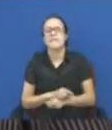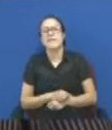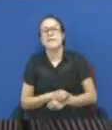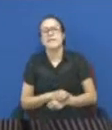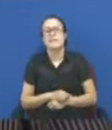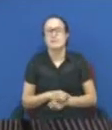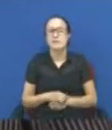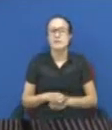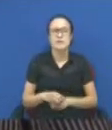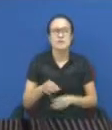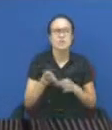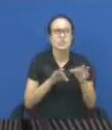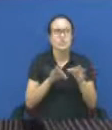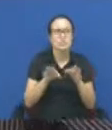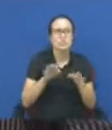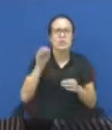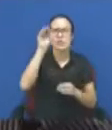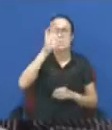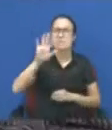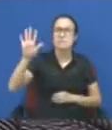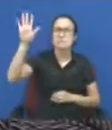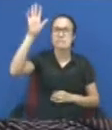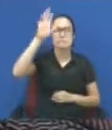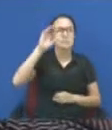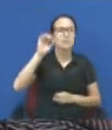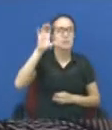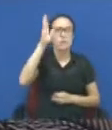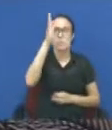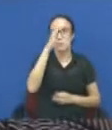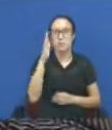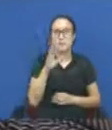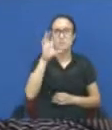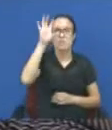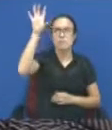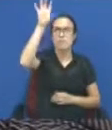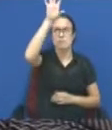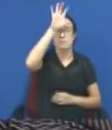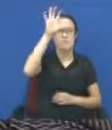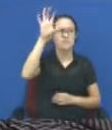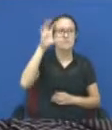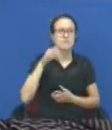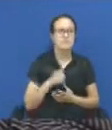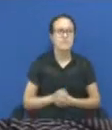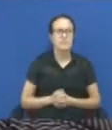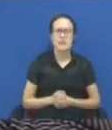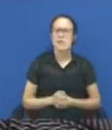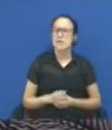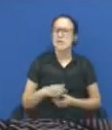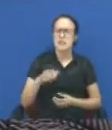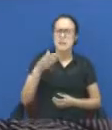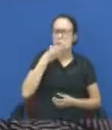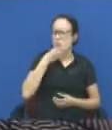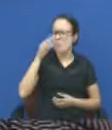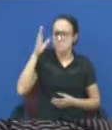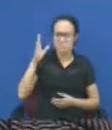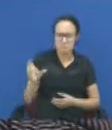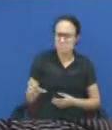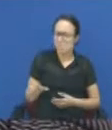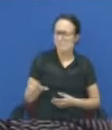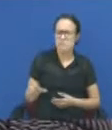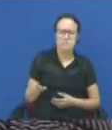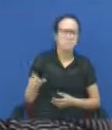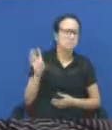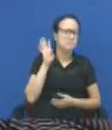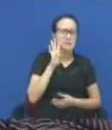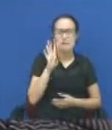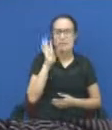nós não vamos deixar isso quieto. O Eduardo é assim, uma pessoa muito bacana de conviver com ele. Depois prestou um serviço